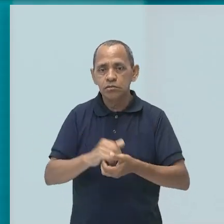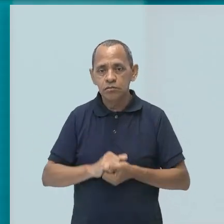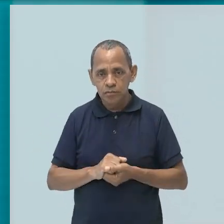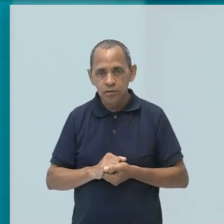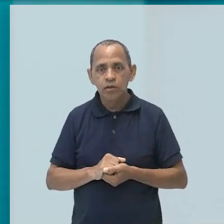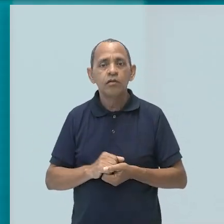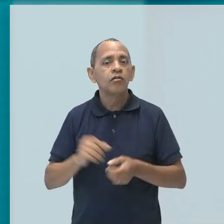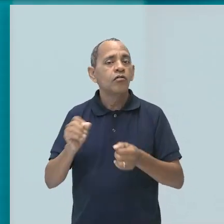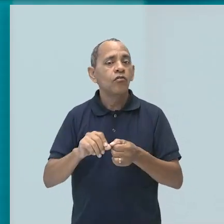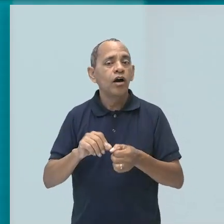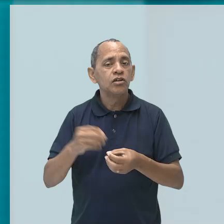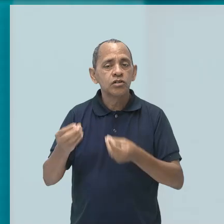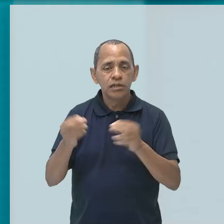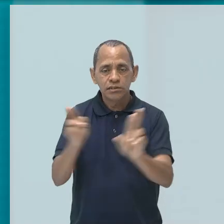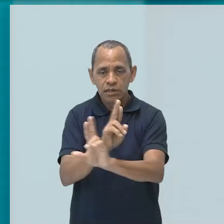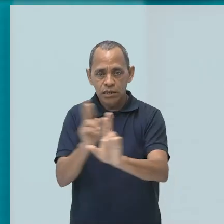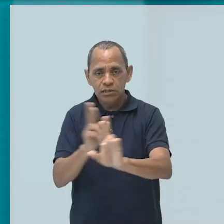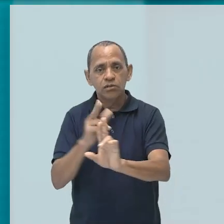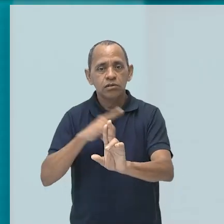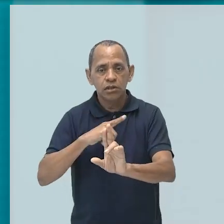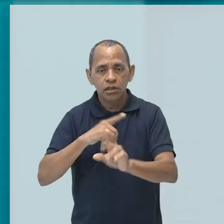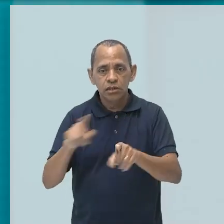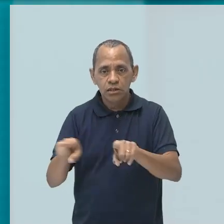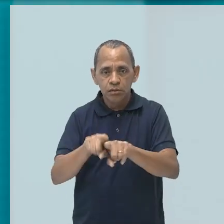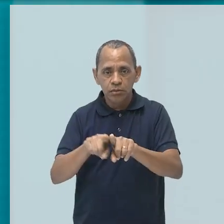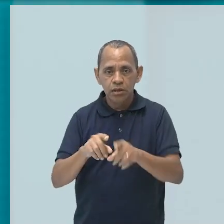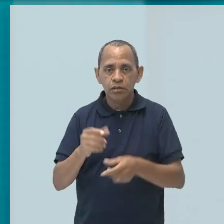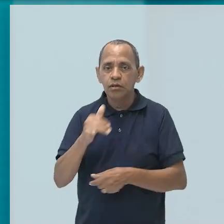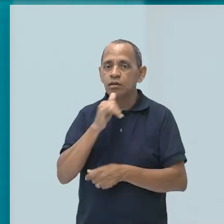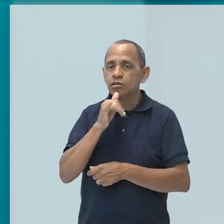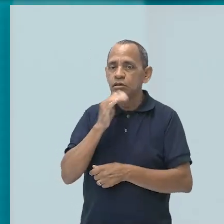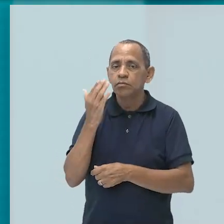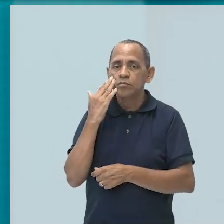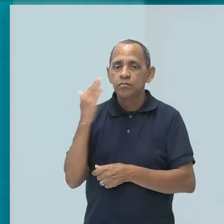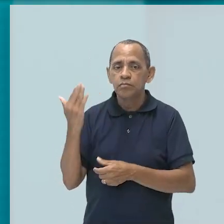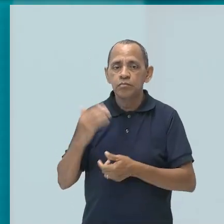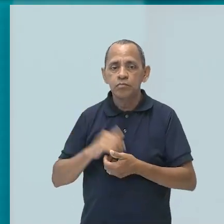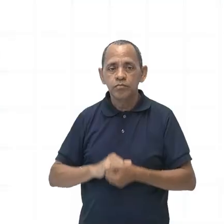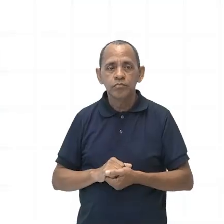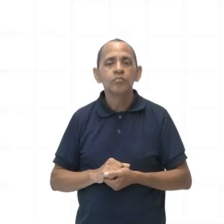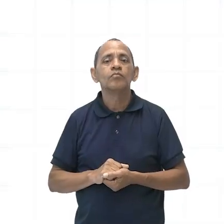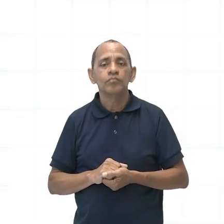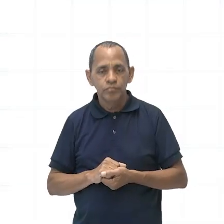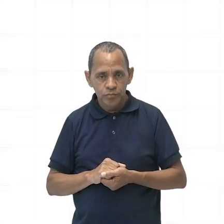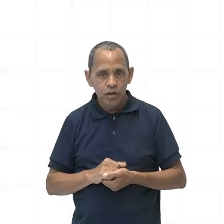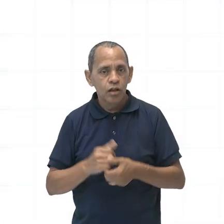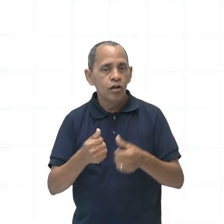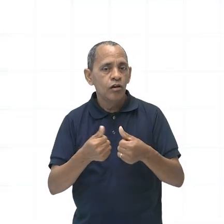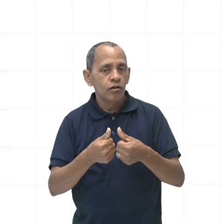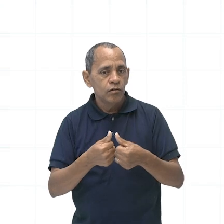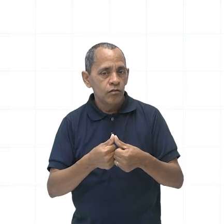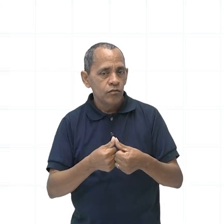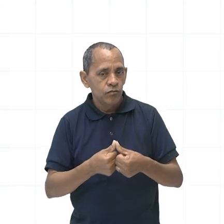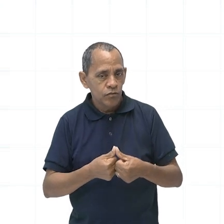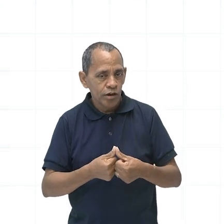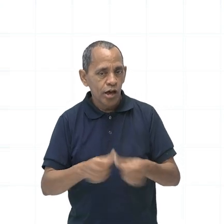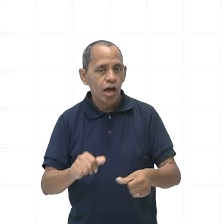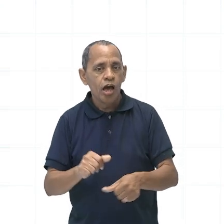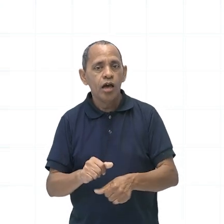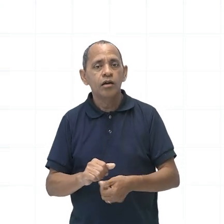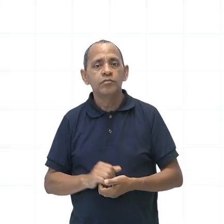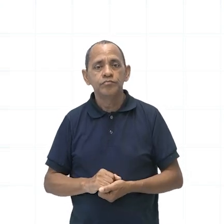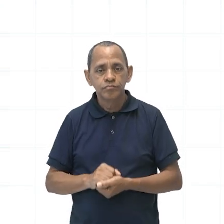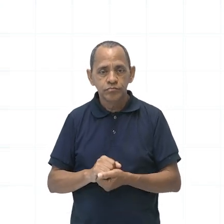conexão comparativa que faz essa relação acontecer. Temos o nosso exemplo para ficar mais claro, olhem